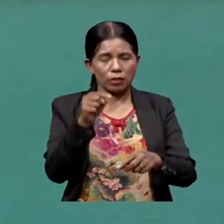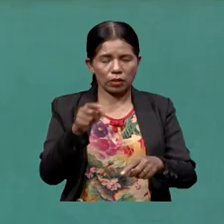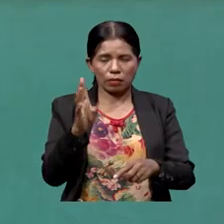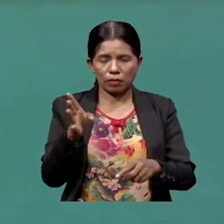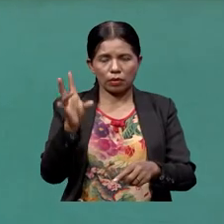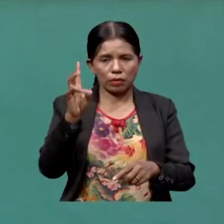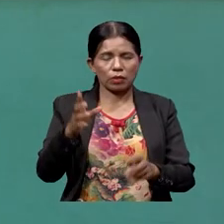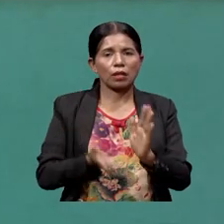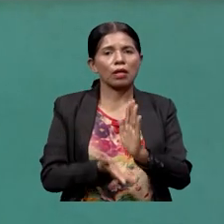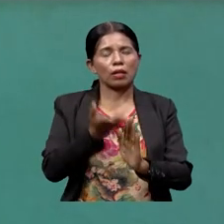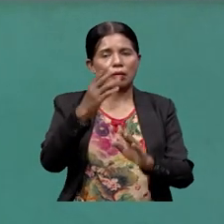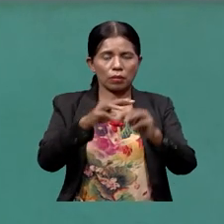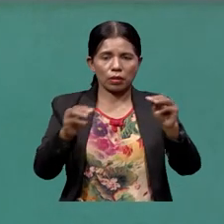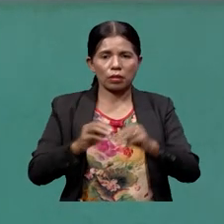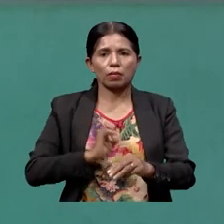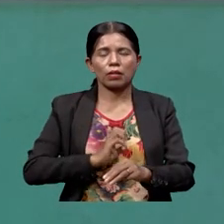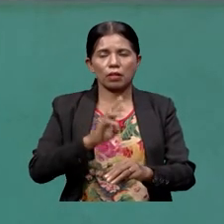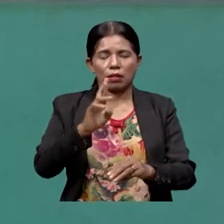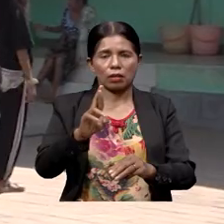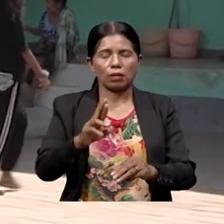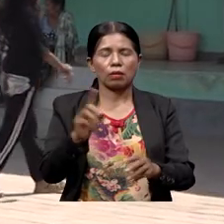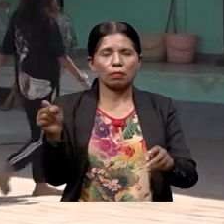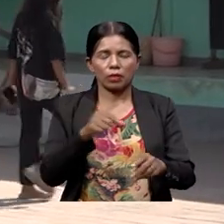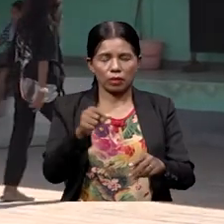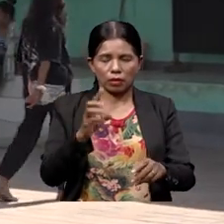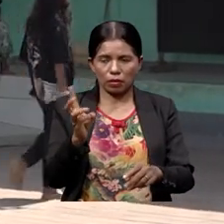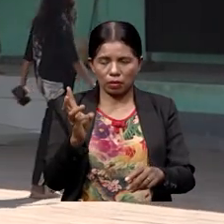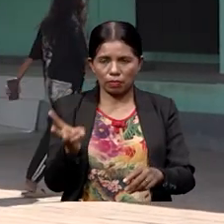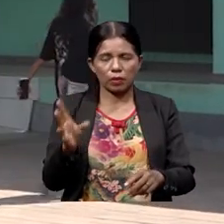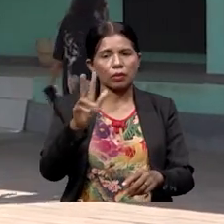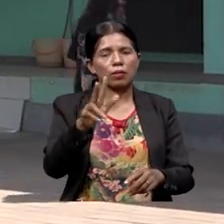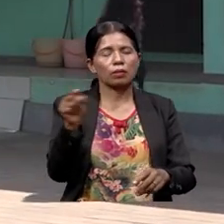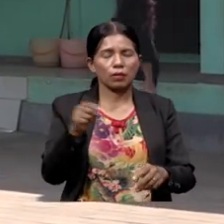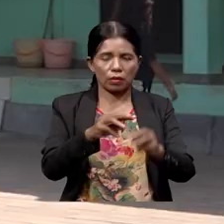resingitu as liu mak munisipio Ermera ho porcento nen resintolu munisipio Ainaru ho